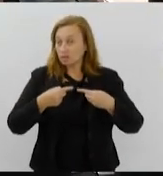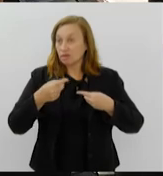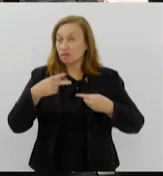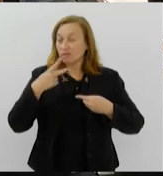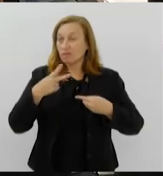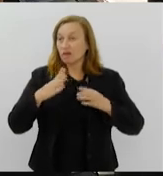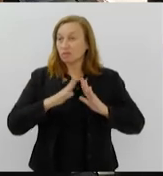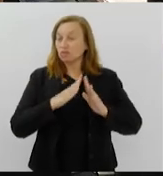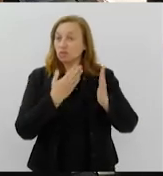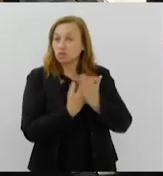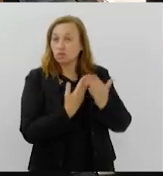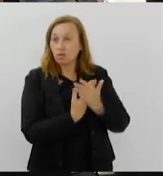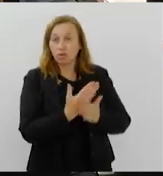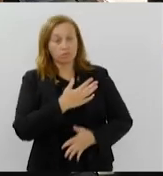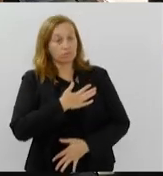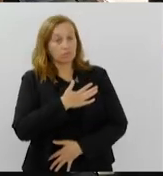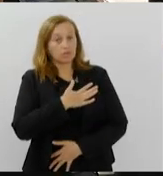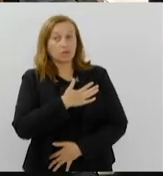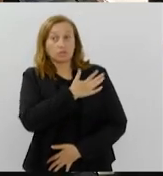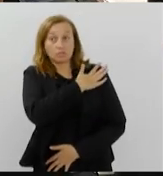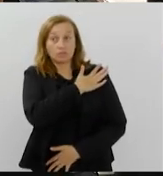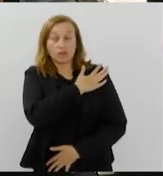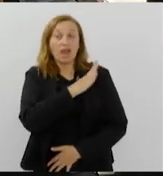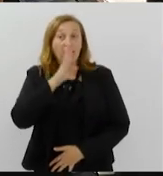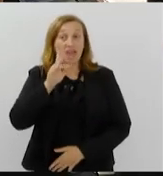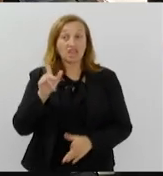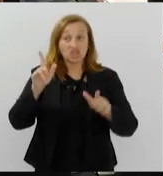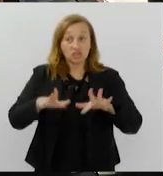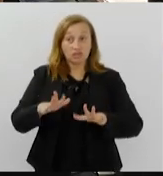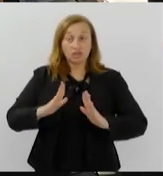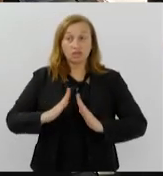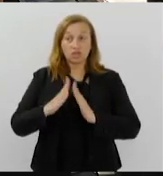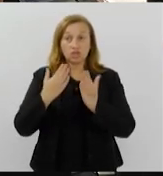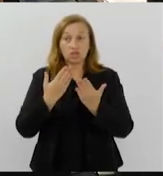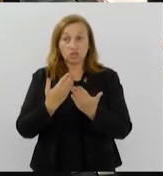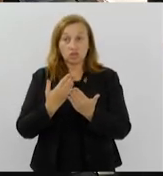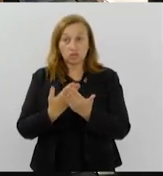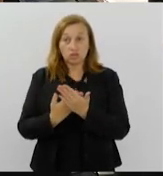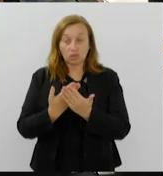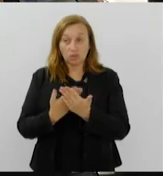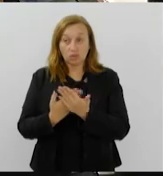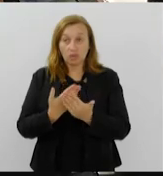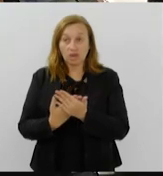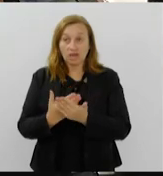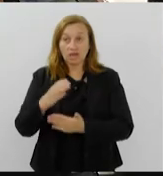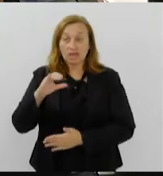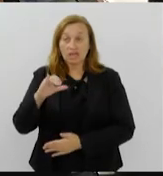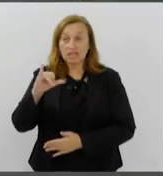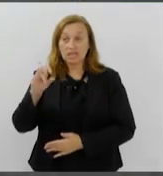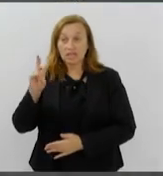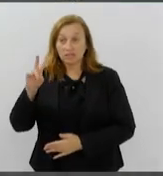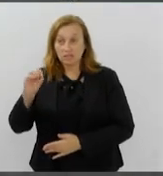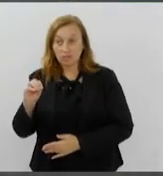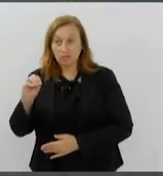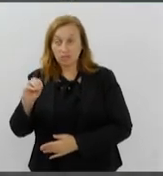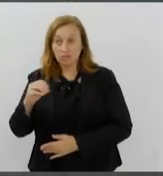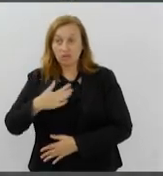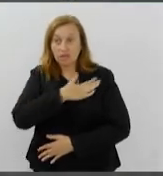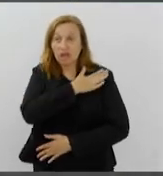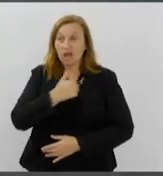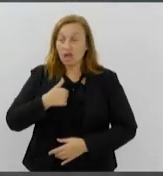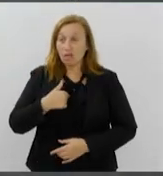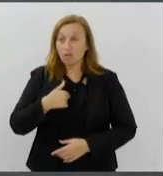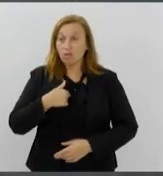da Polícia Militar, que é muito diferente dos colégios cívico-militares que a gente faz alguns debates aqui. Mas eu, quando presidente da Comissão